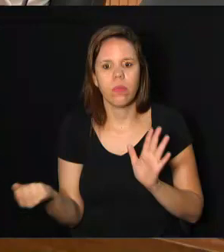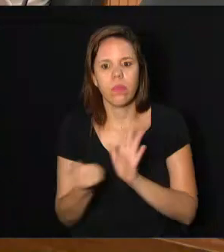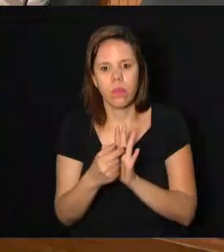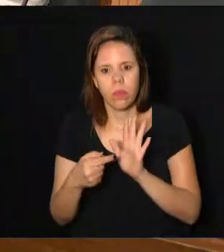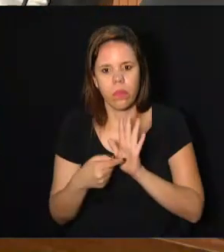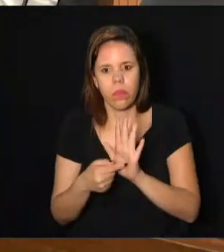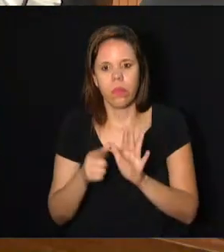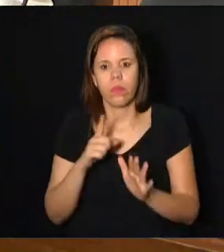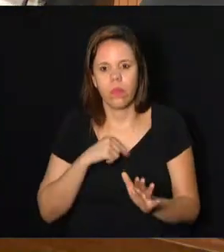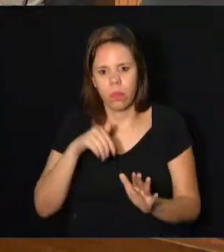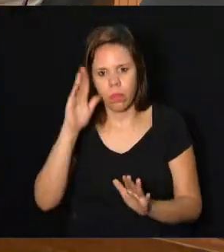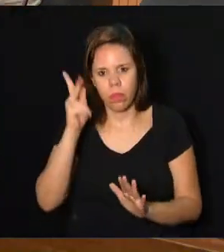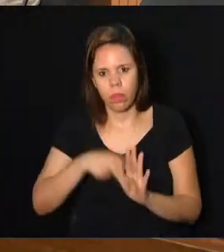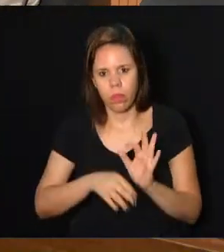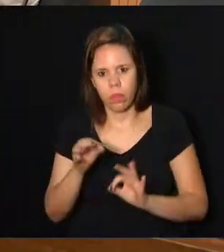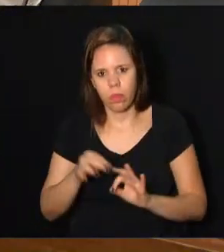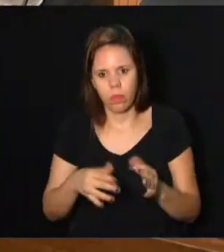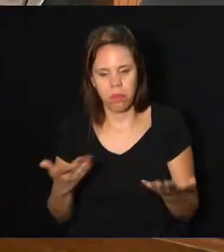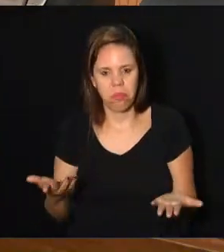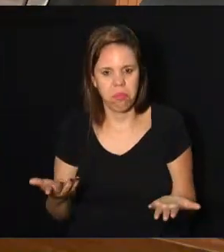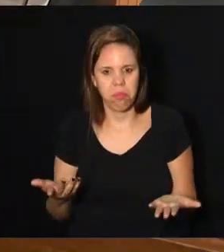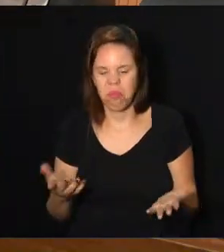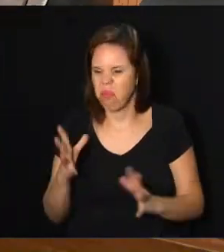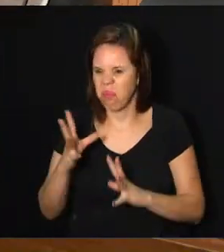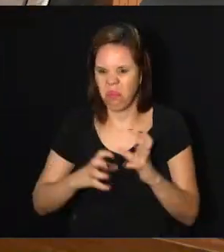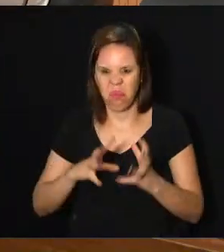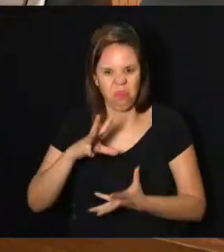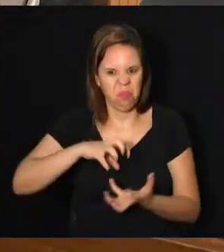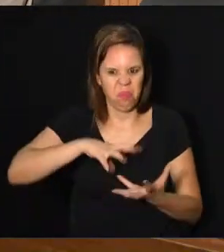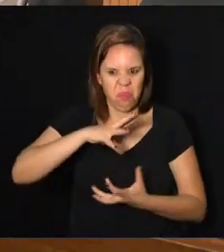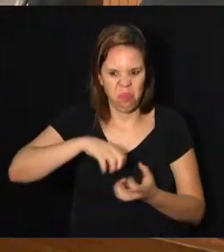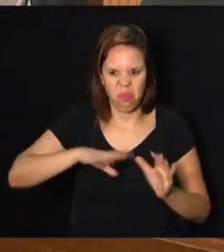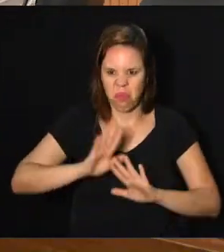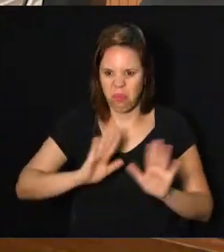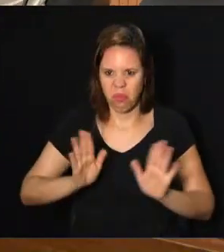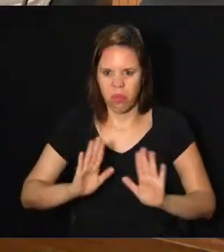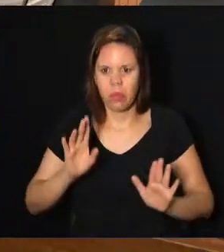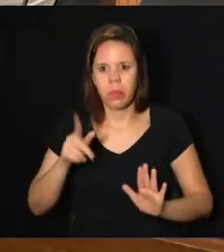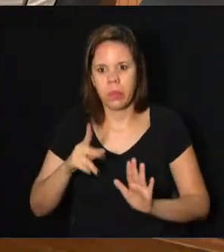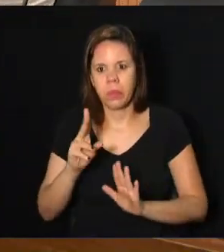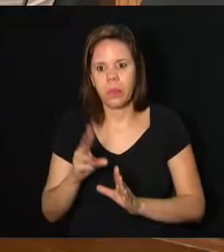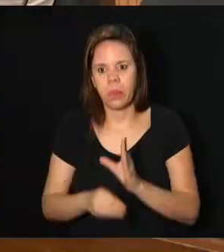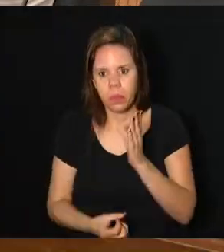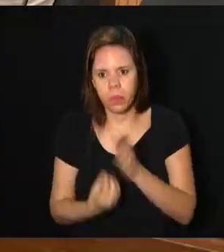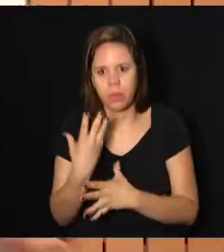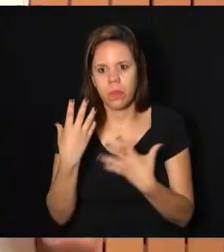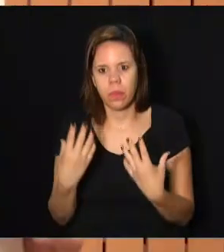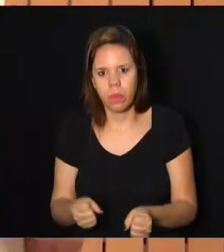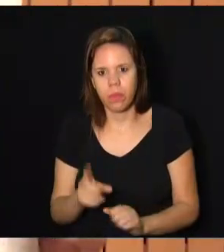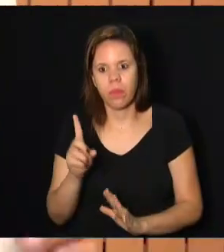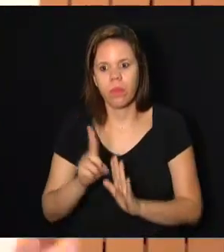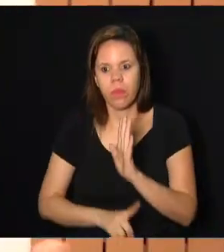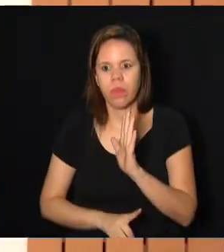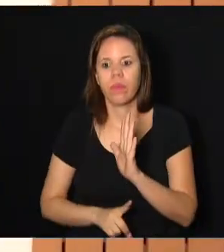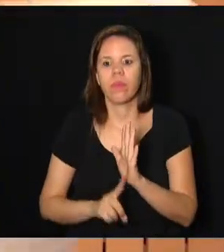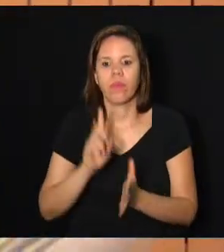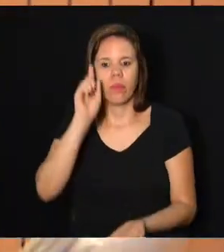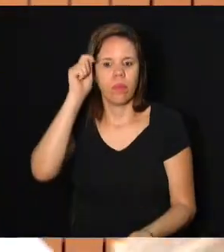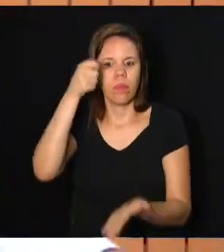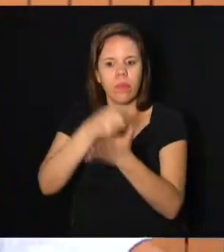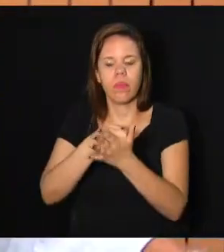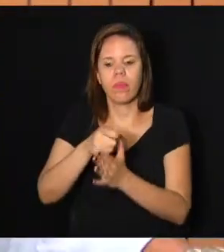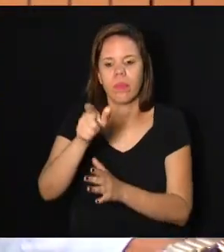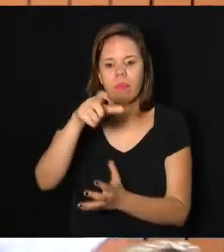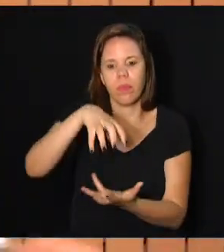que temos mais esse projeto. Esse projeto não é nada polêmico, um projeto que realmente contempla os direitos e as garantias da